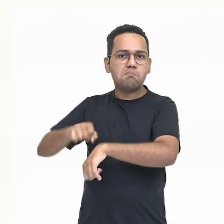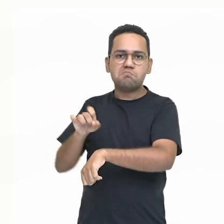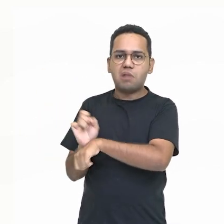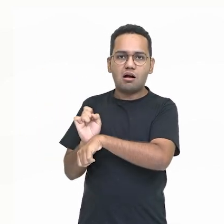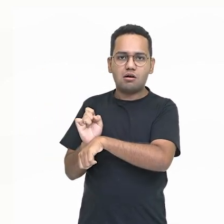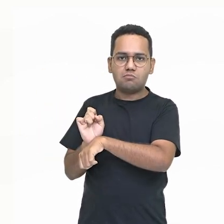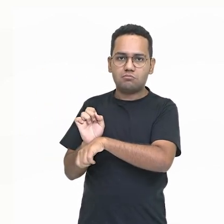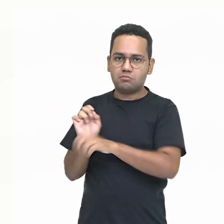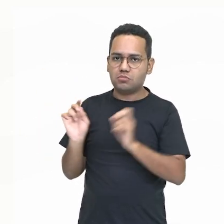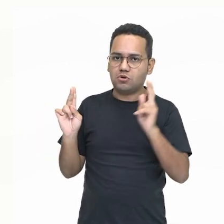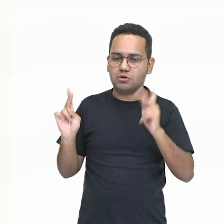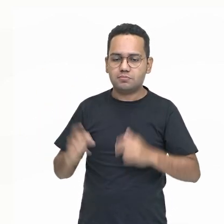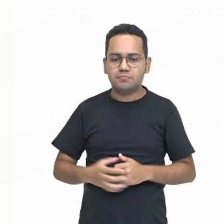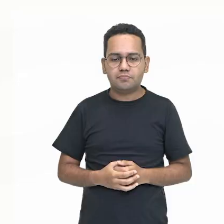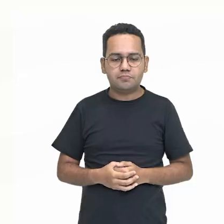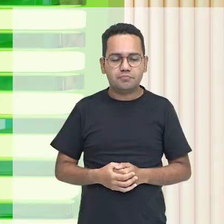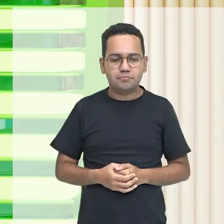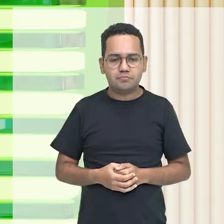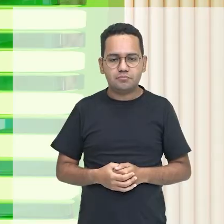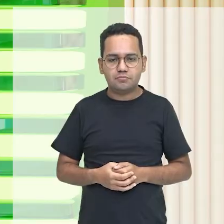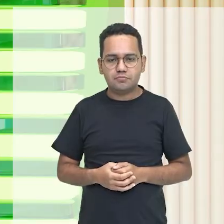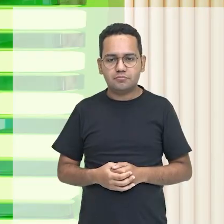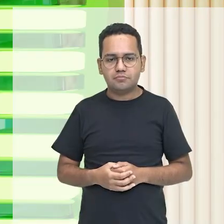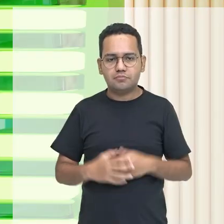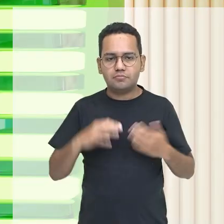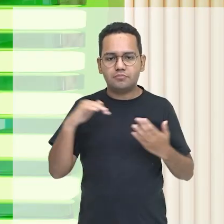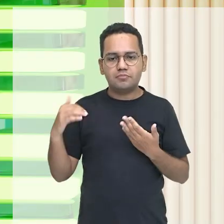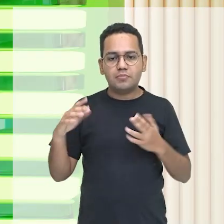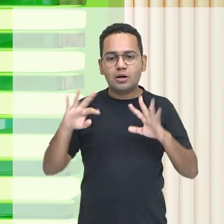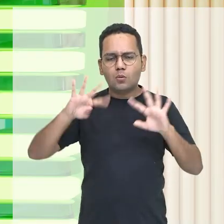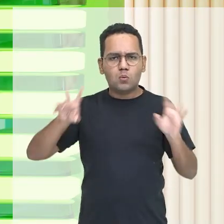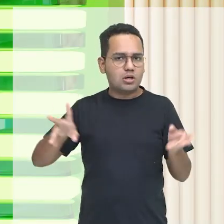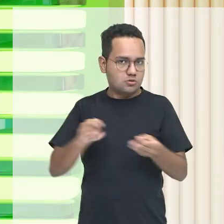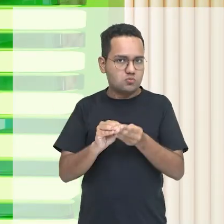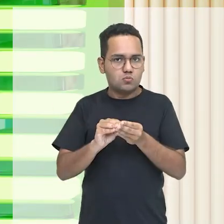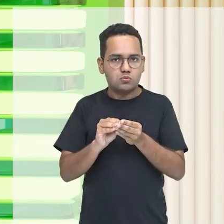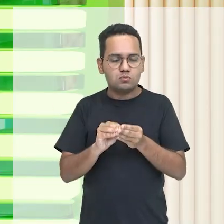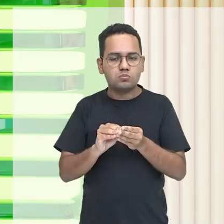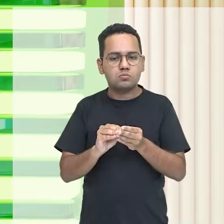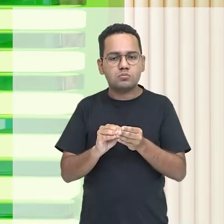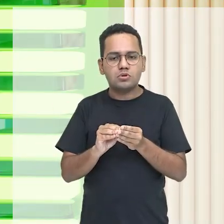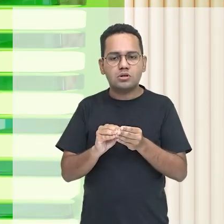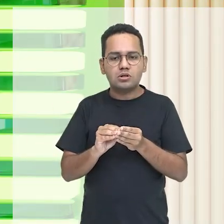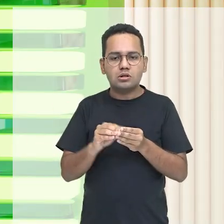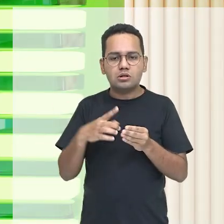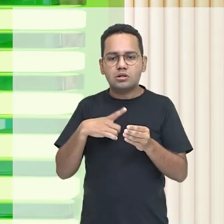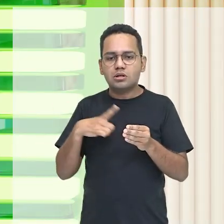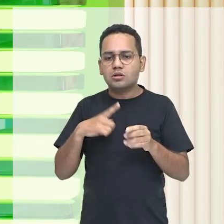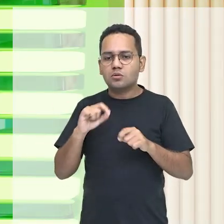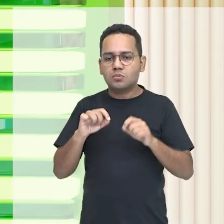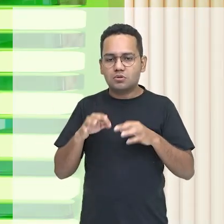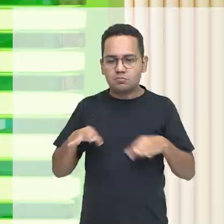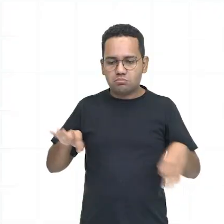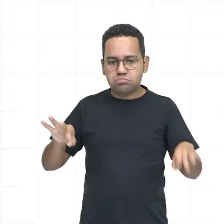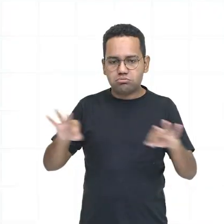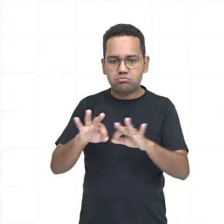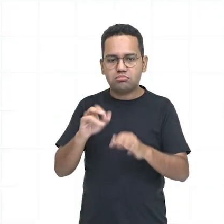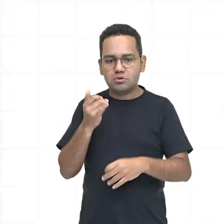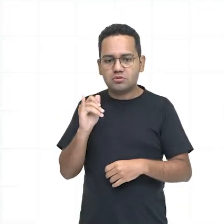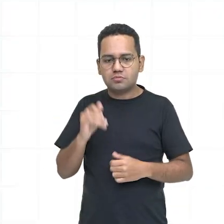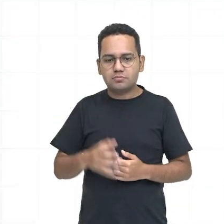circuito. Para fecharmos aqui o assunto, pessoal, nós temos aqui um resumo sobre os circuitos elétricos.